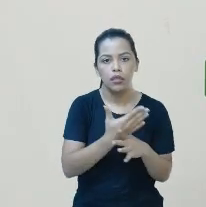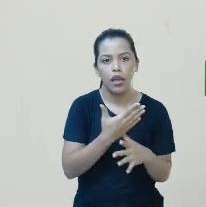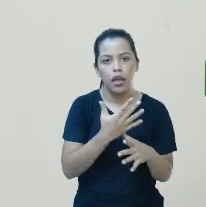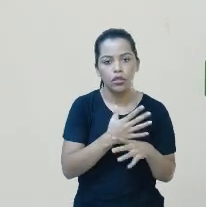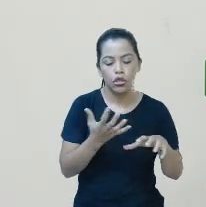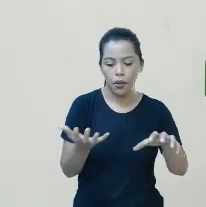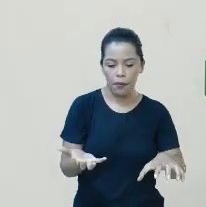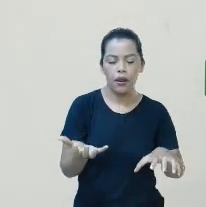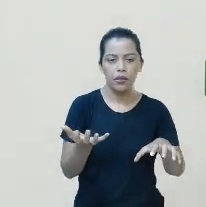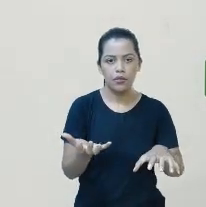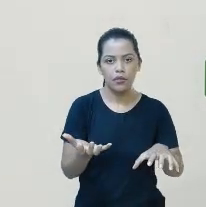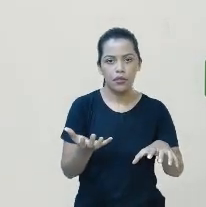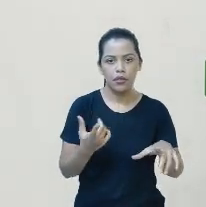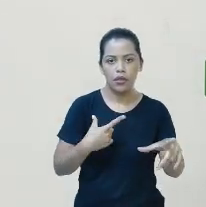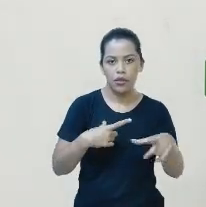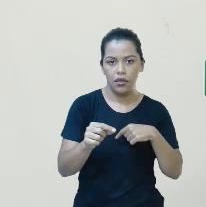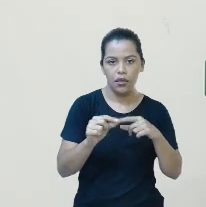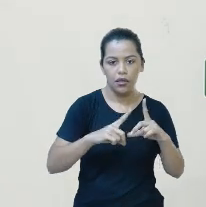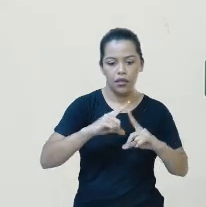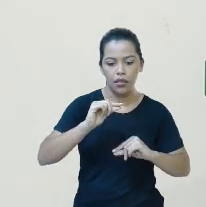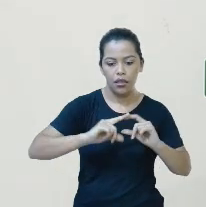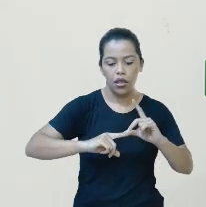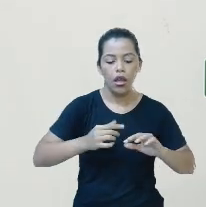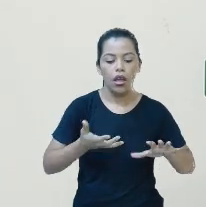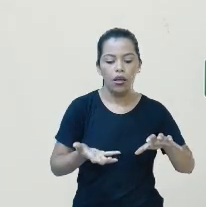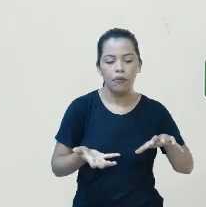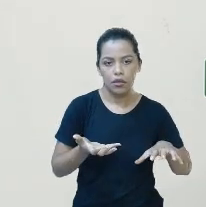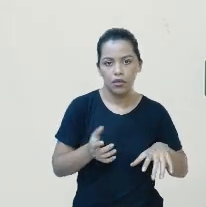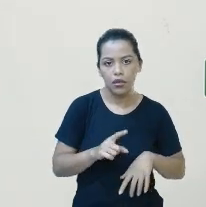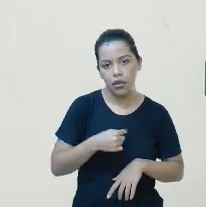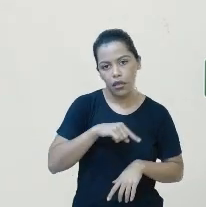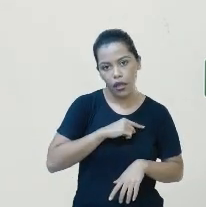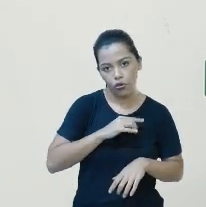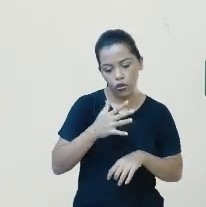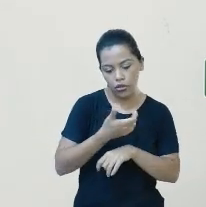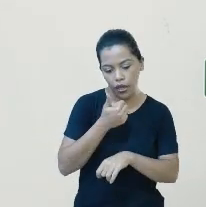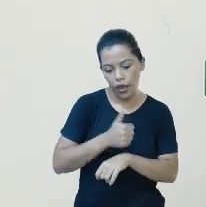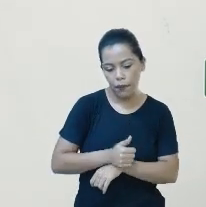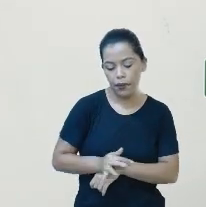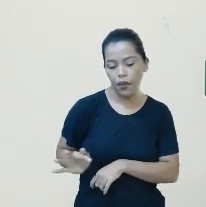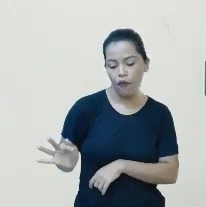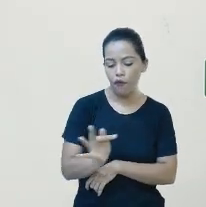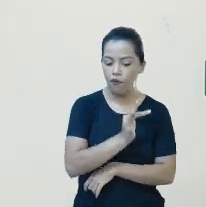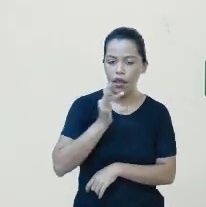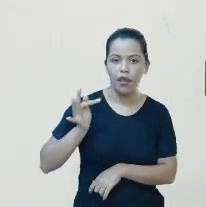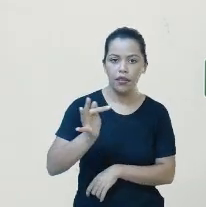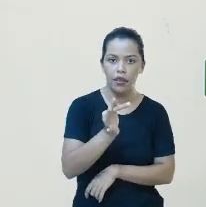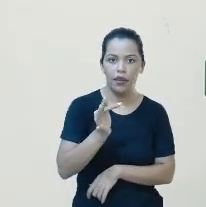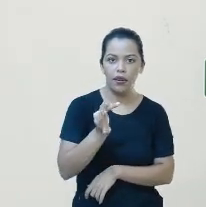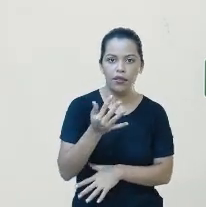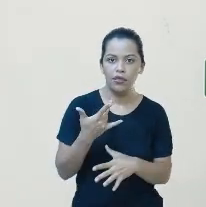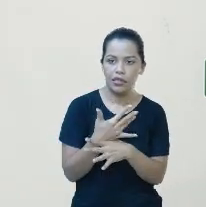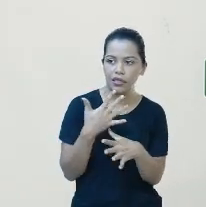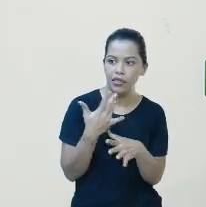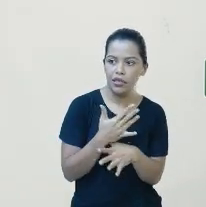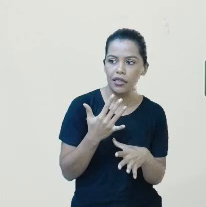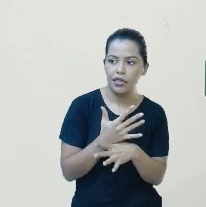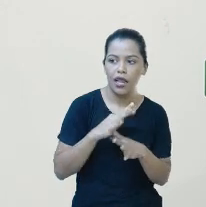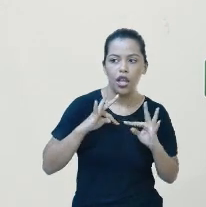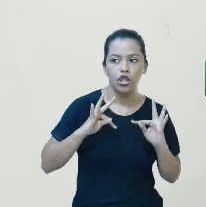nossa capital federal. Está aí essas imagens da cidade de Brasília. Foi uma